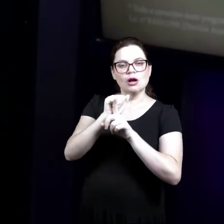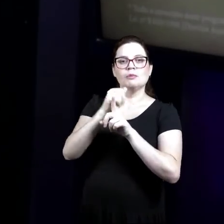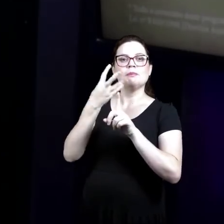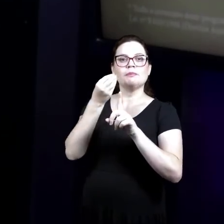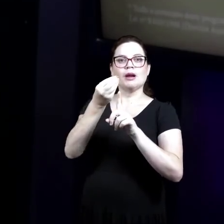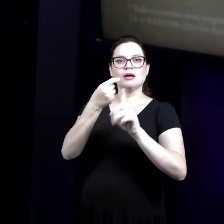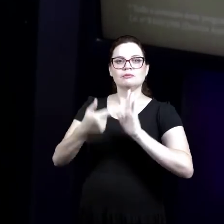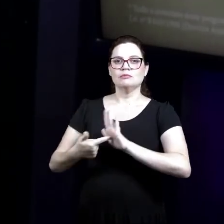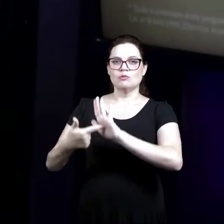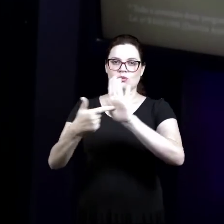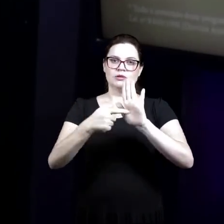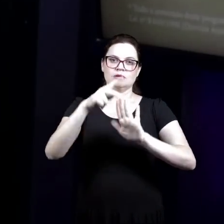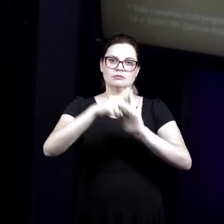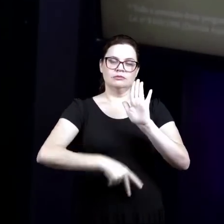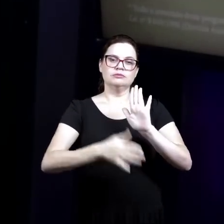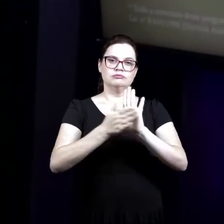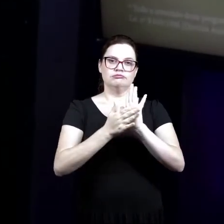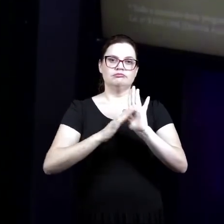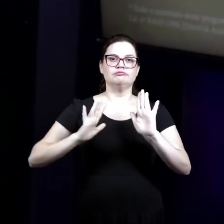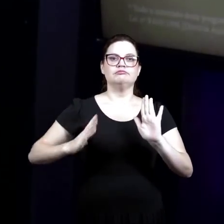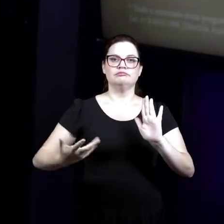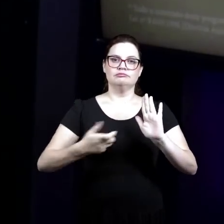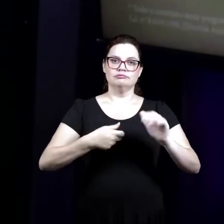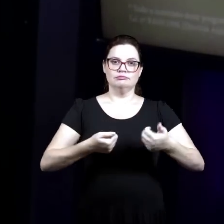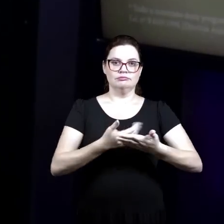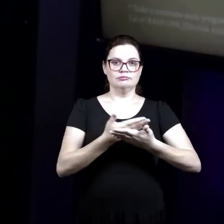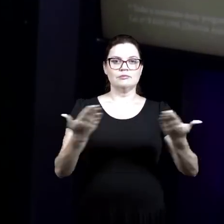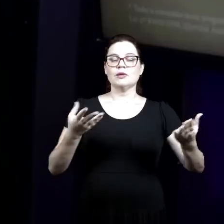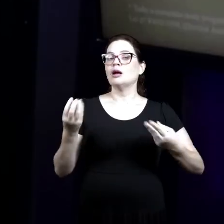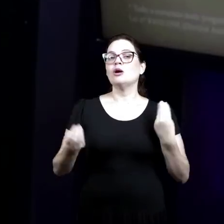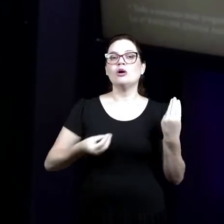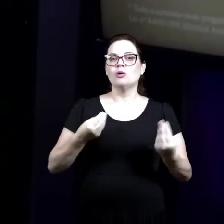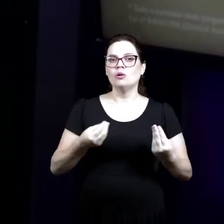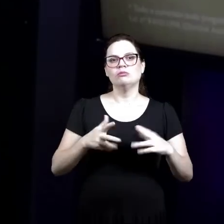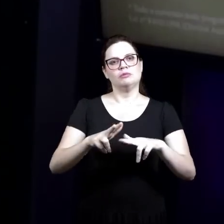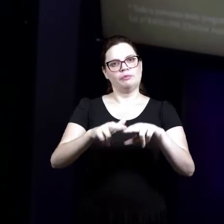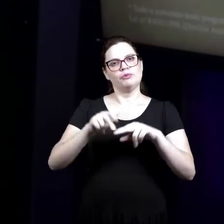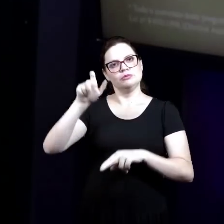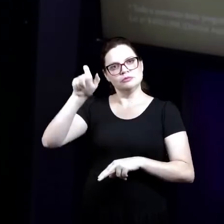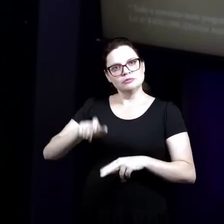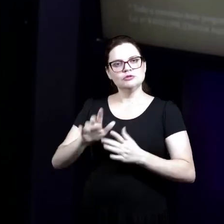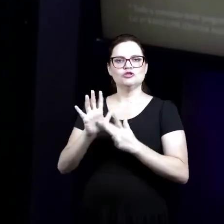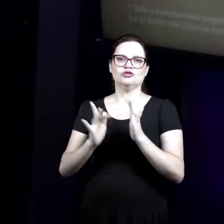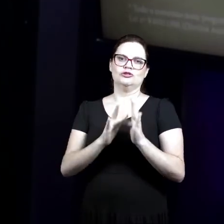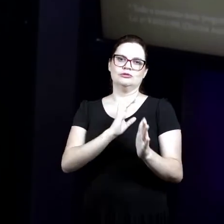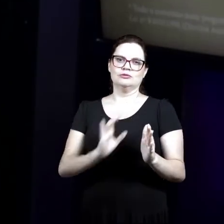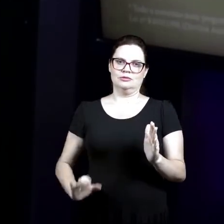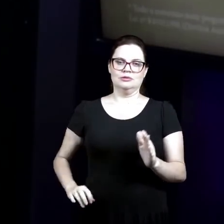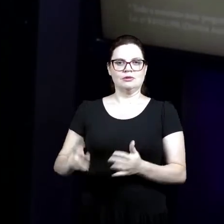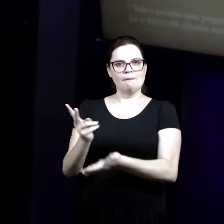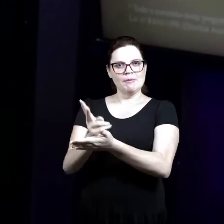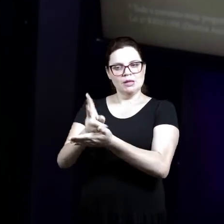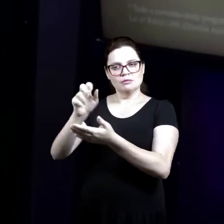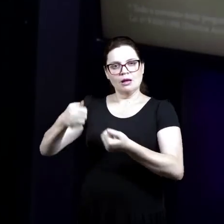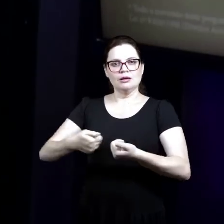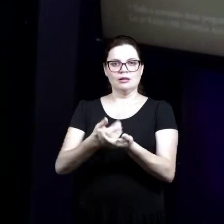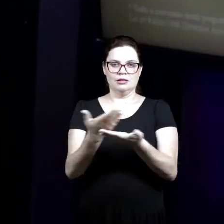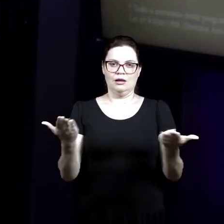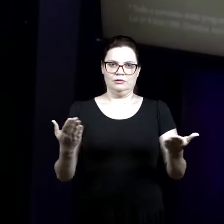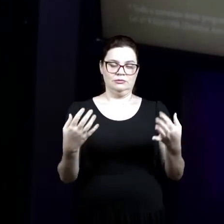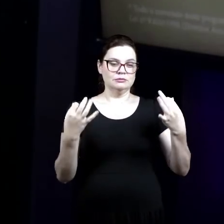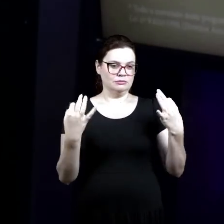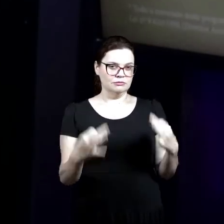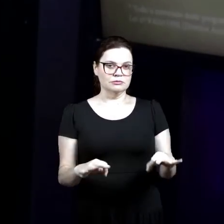lhe apresentar um projeto de salvação na pessoa maravilhosa do Senhor Jesus. É isso?